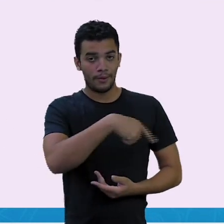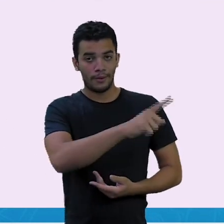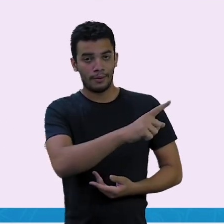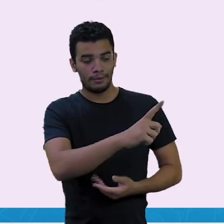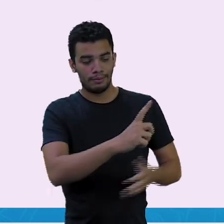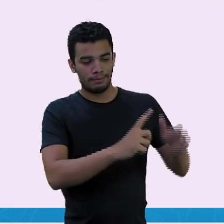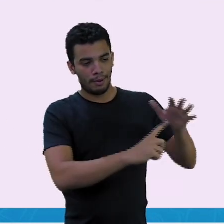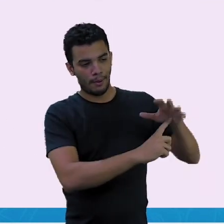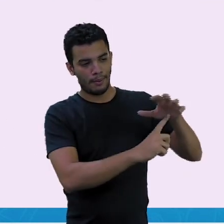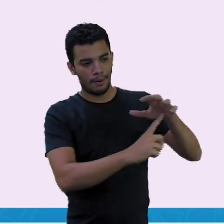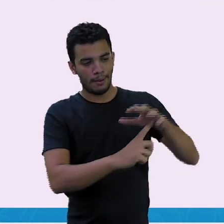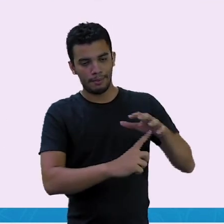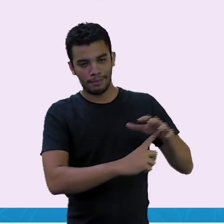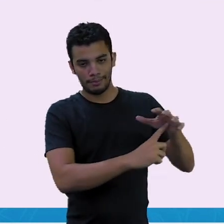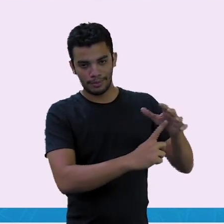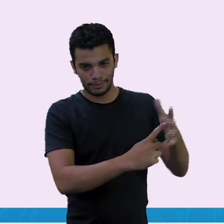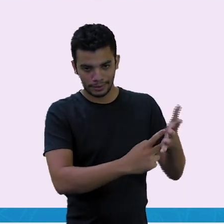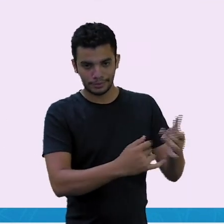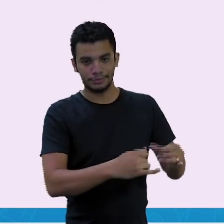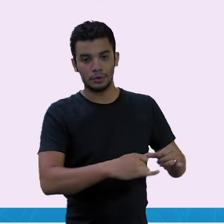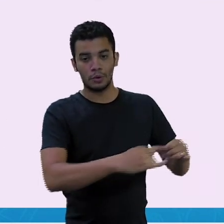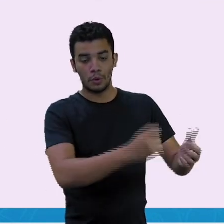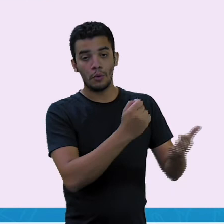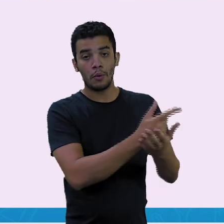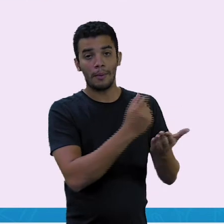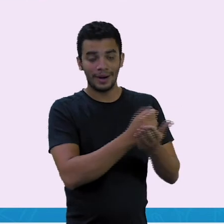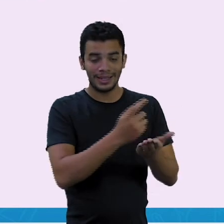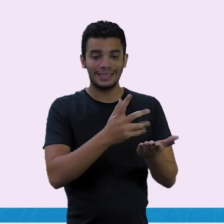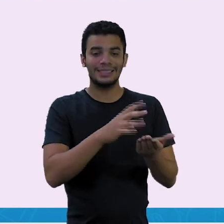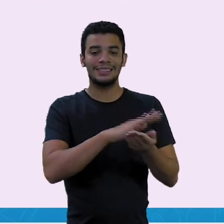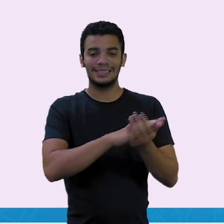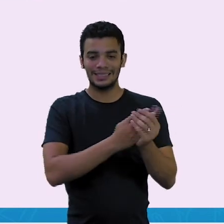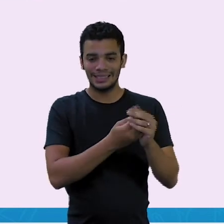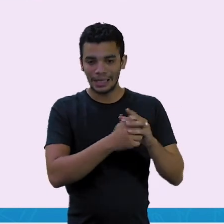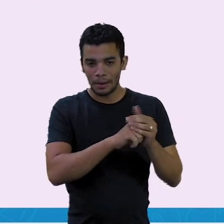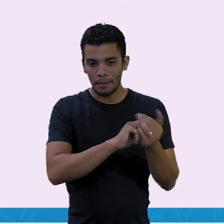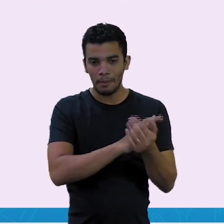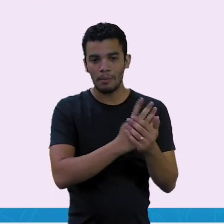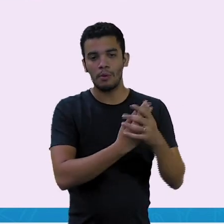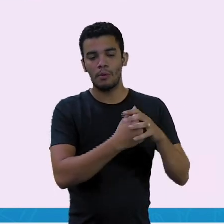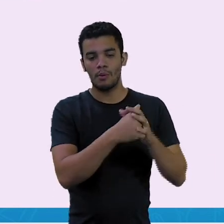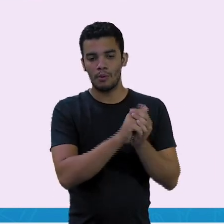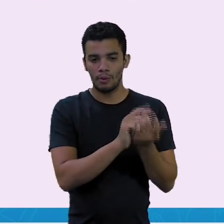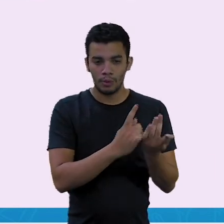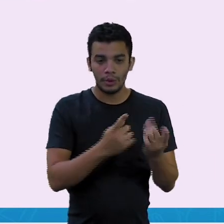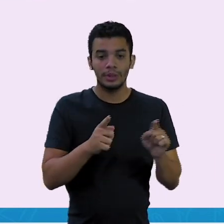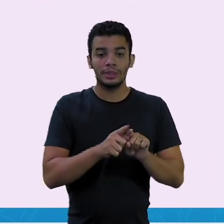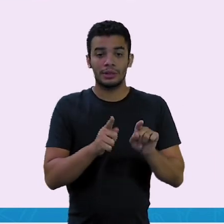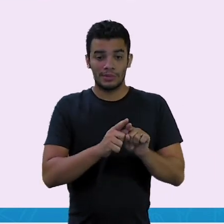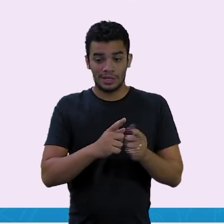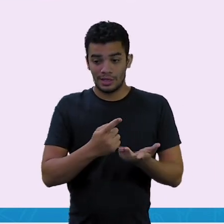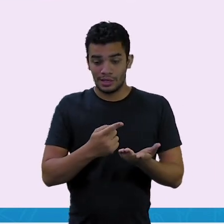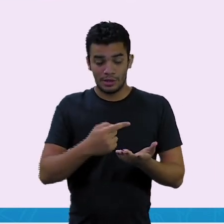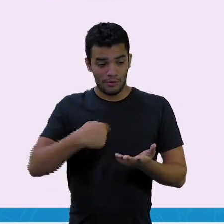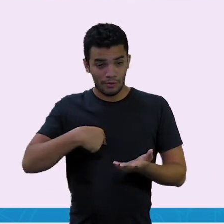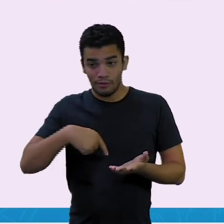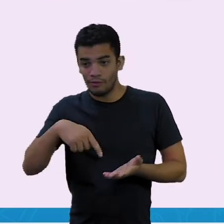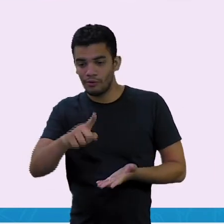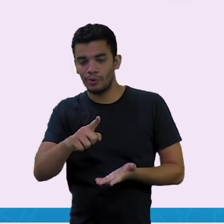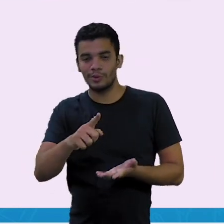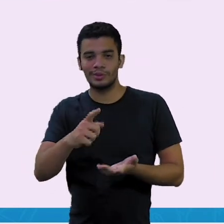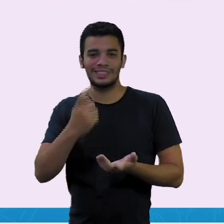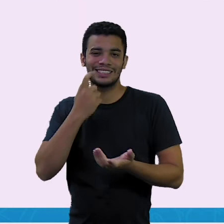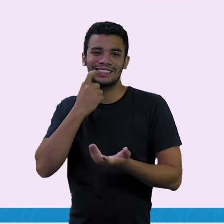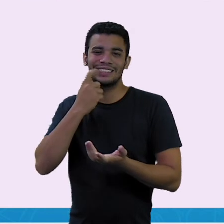e amaciante. E irei ao dentista arrancar um dente. Volto logo. Assinado